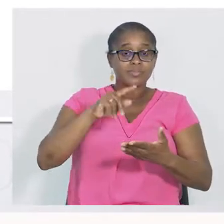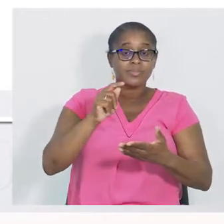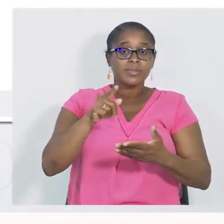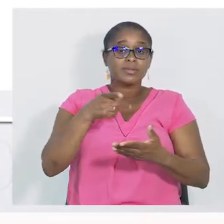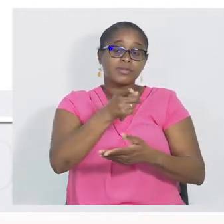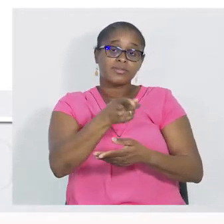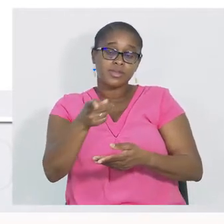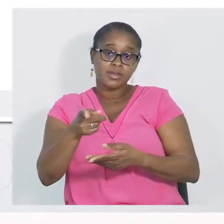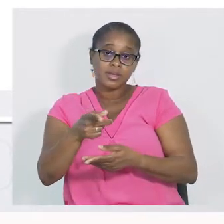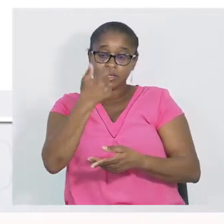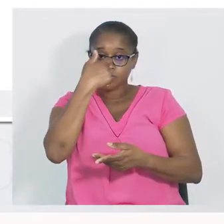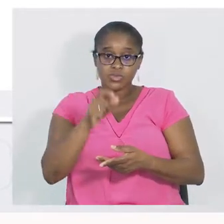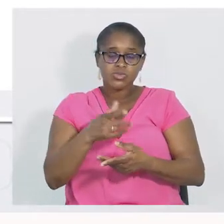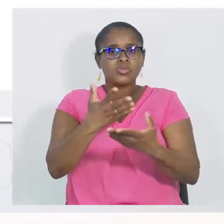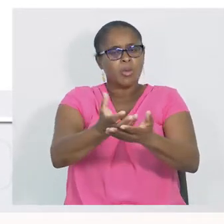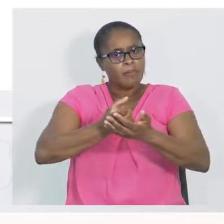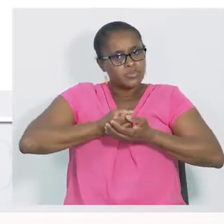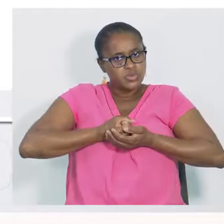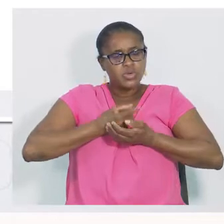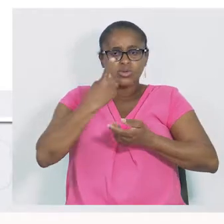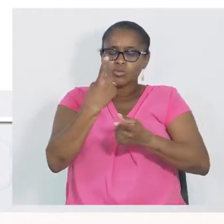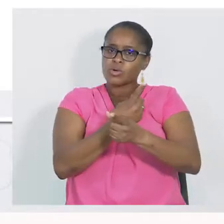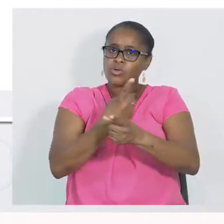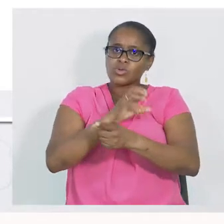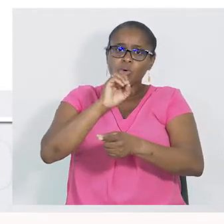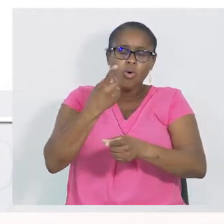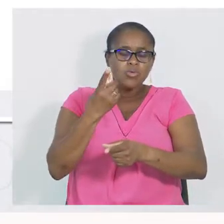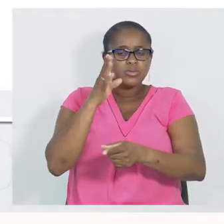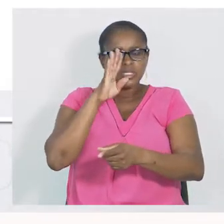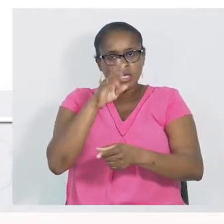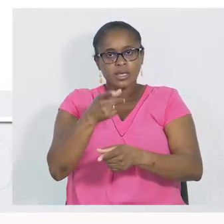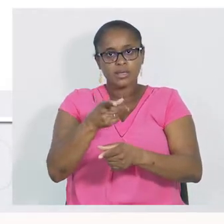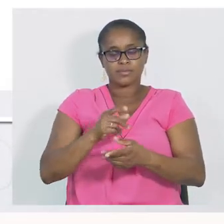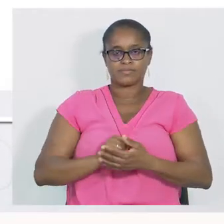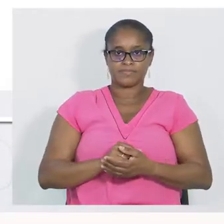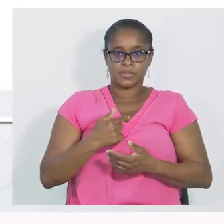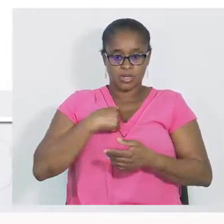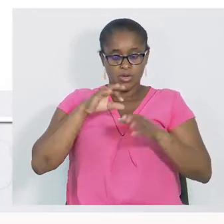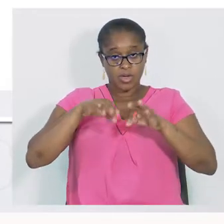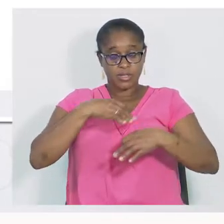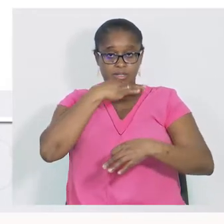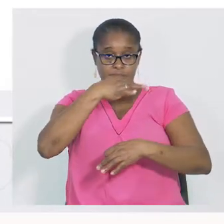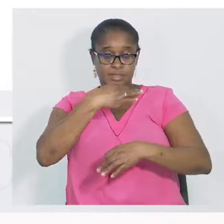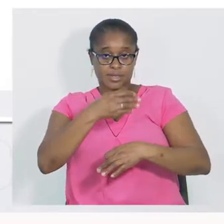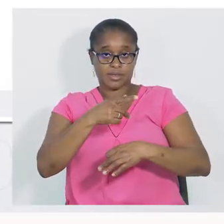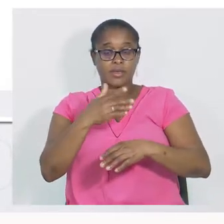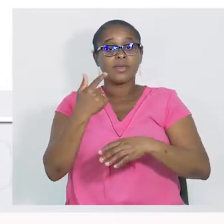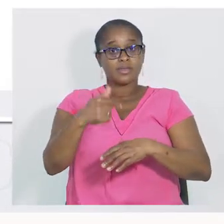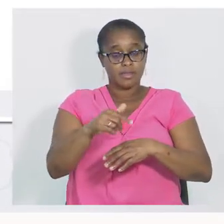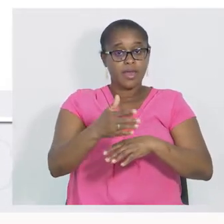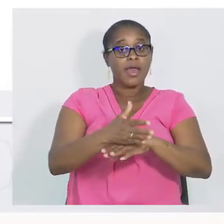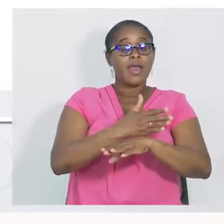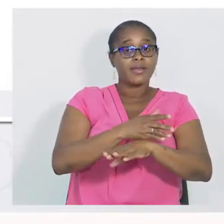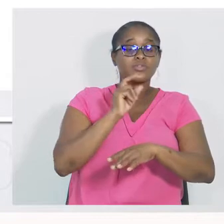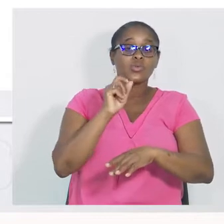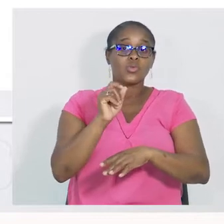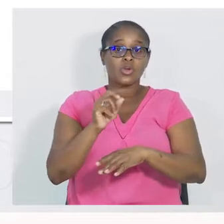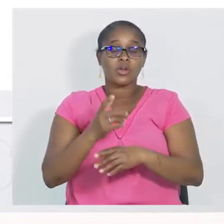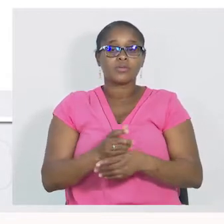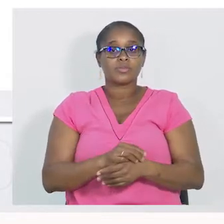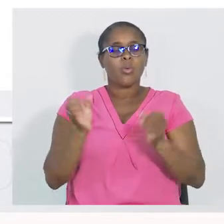objeto ou do ser. Vem antes de um nome e concordam com o mesmo